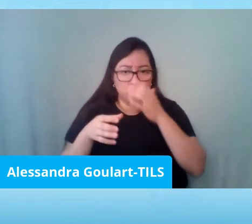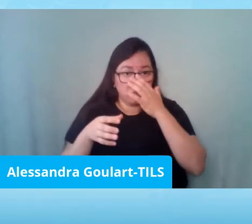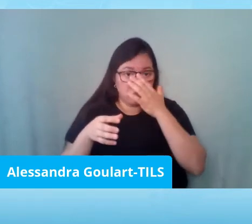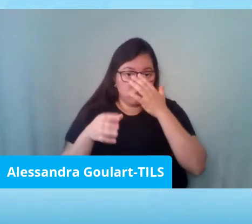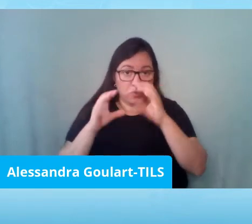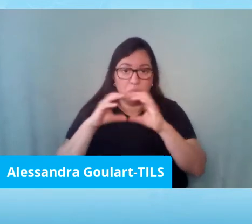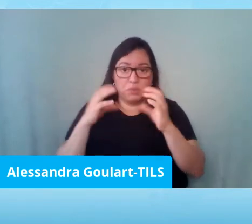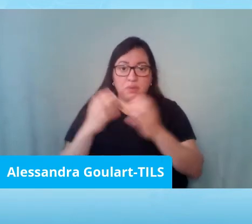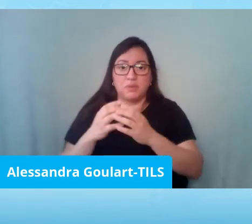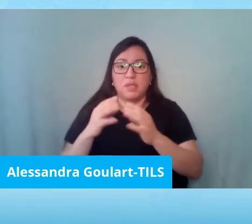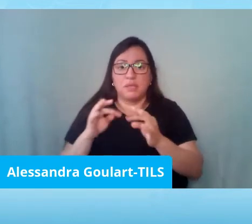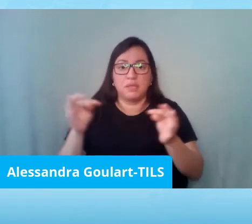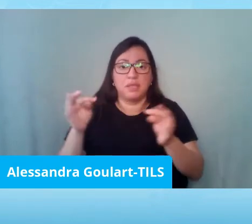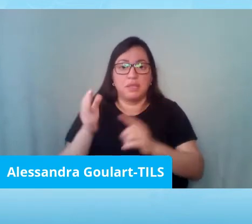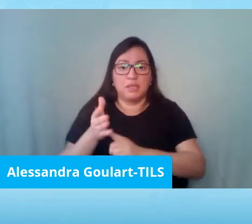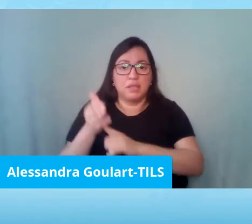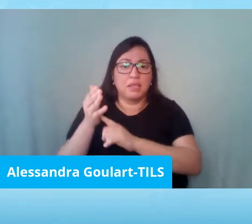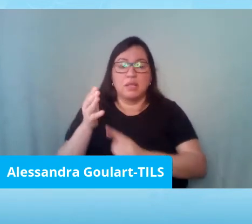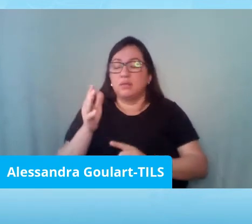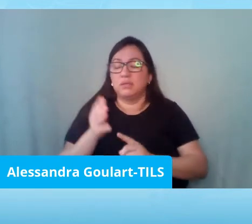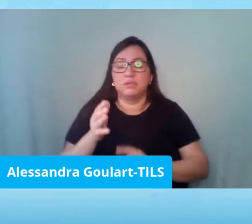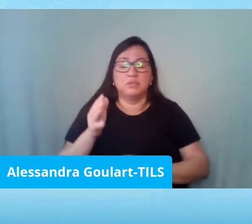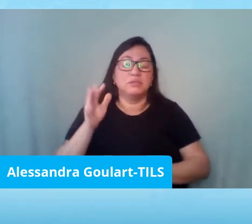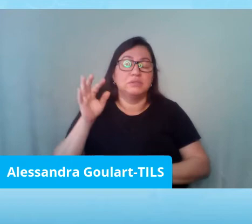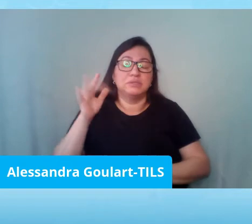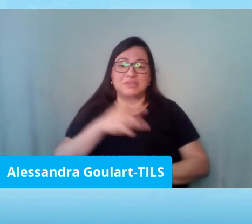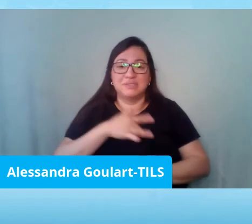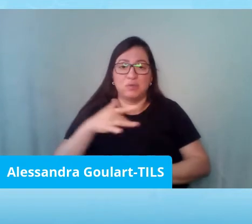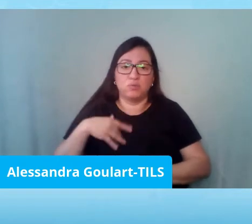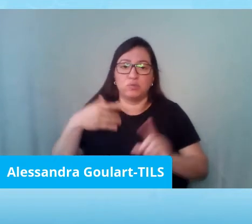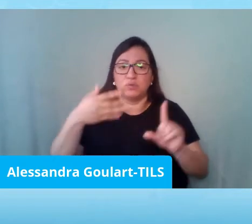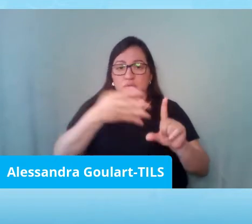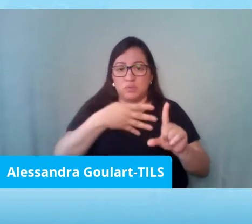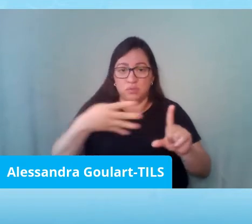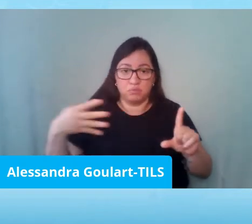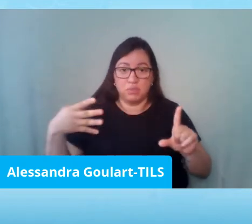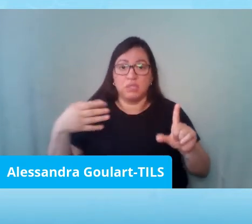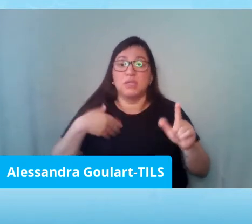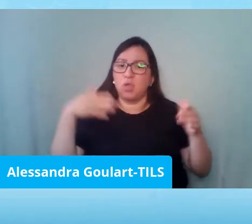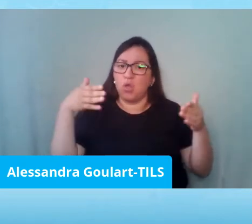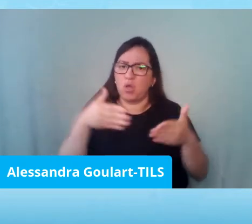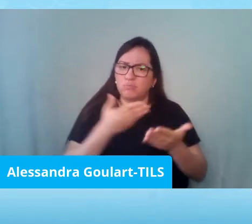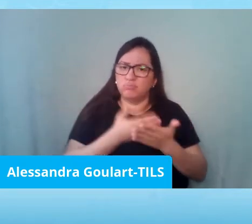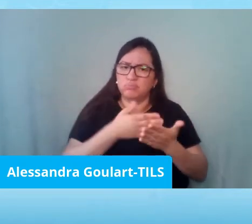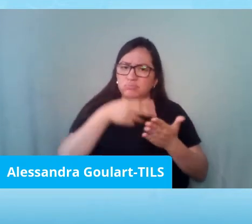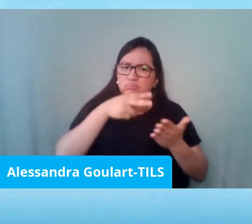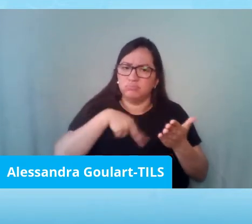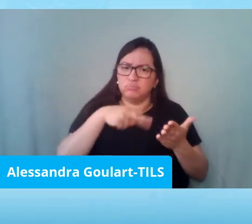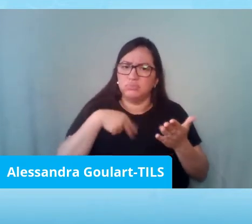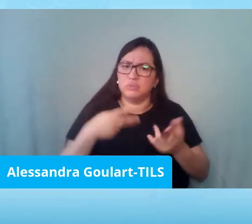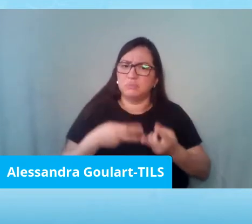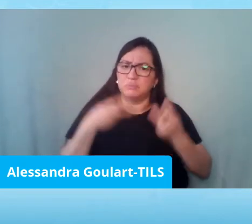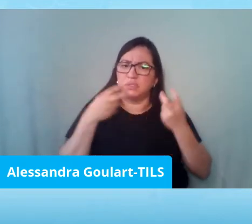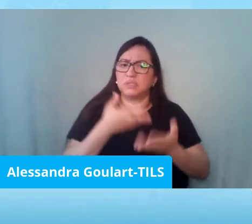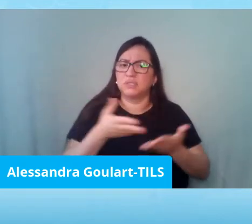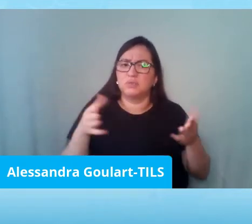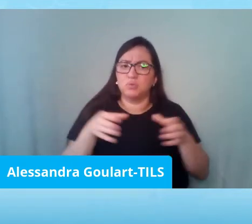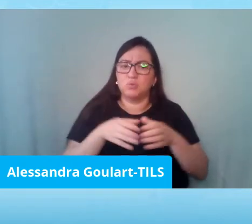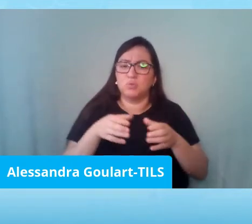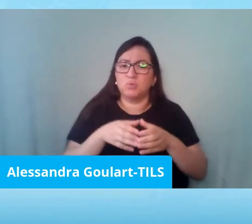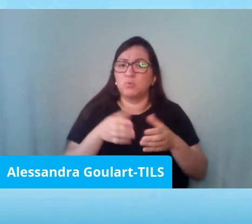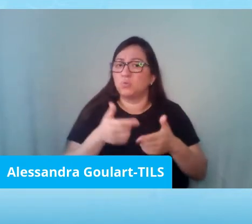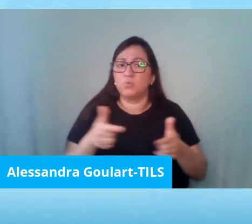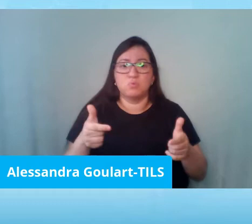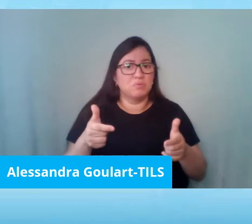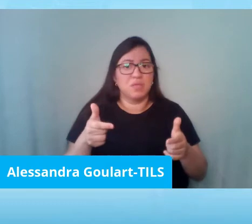Saúde LGBT, e uma das coisas que eu tenho estudado um pouco é disso, né? O quanto que essa população, ela não, muitas vezes